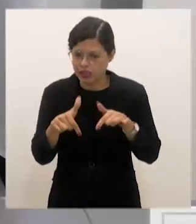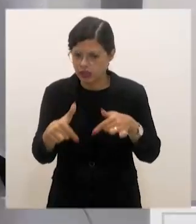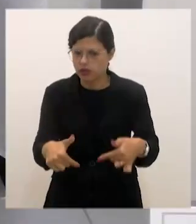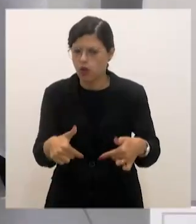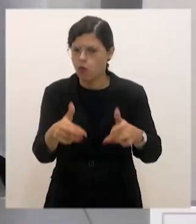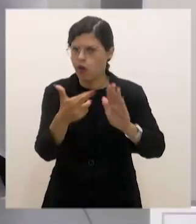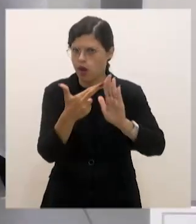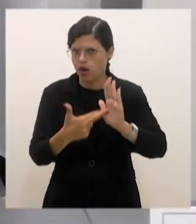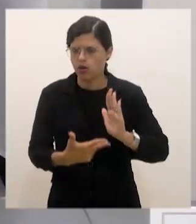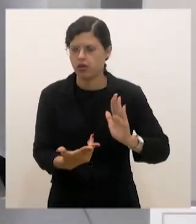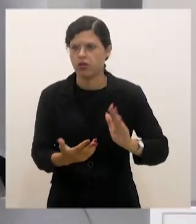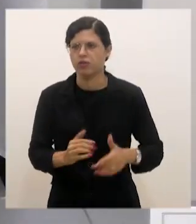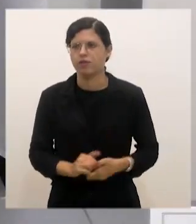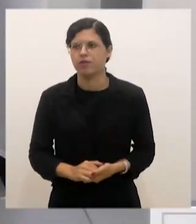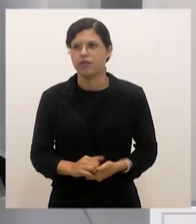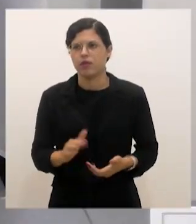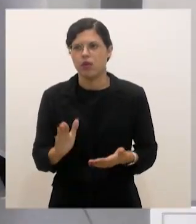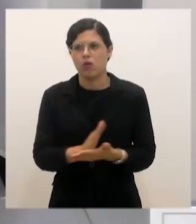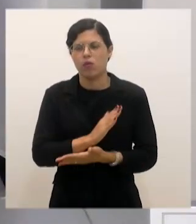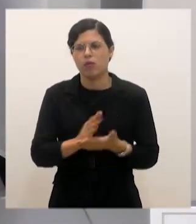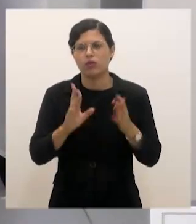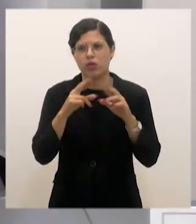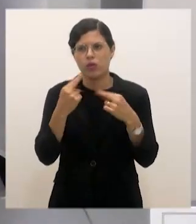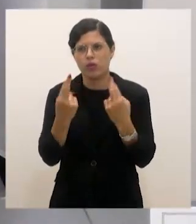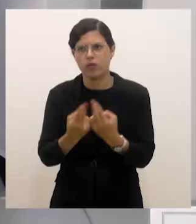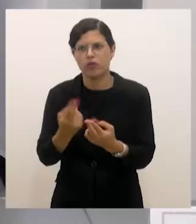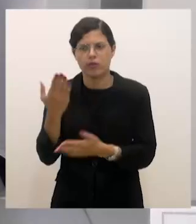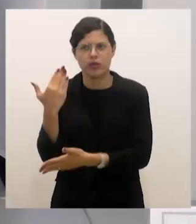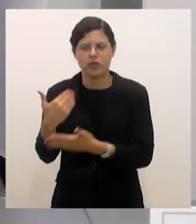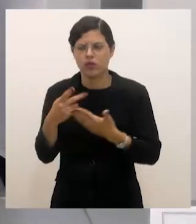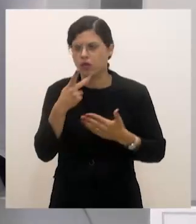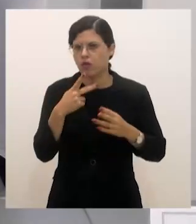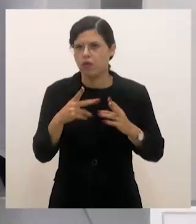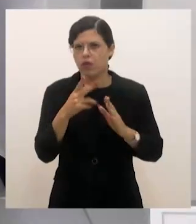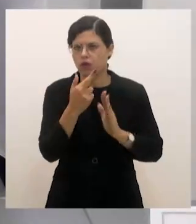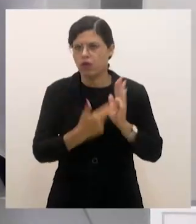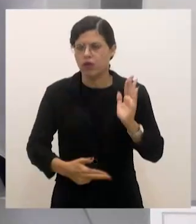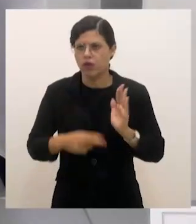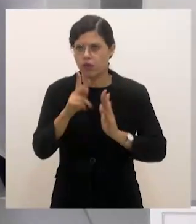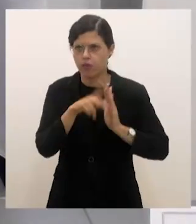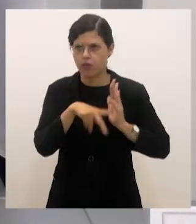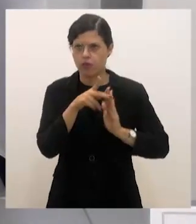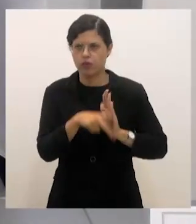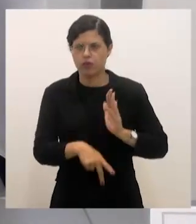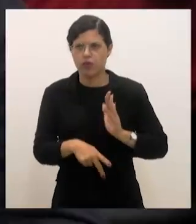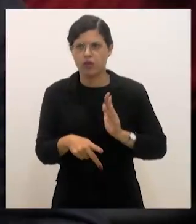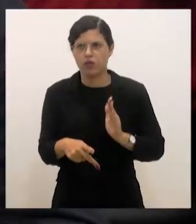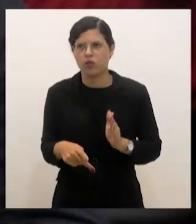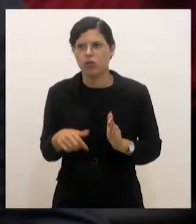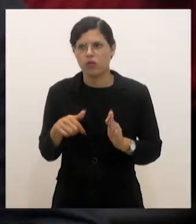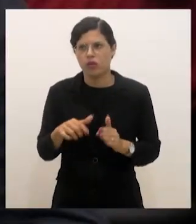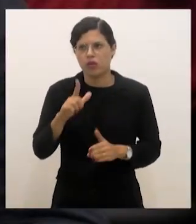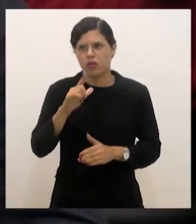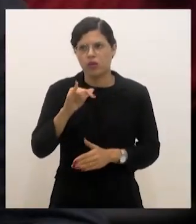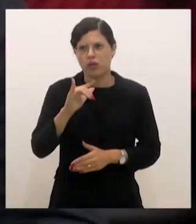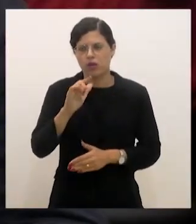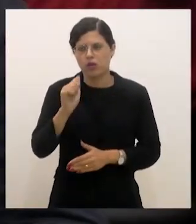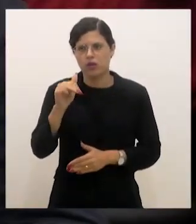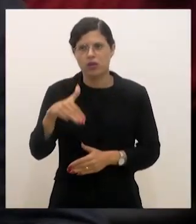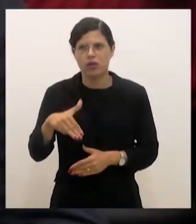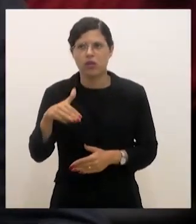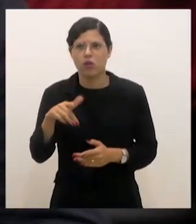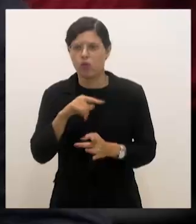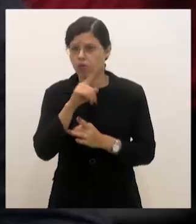há umas reuniões atrás, eu relatei um projeto no mesmo sentido da deputada Lilian Bering. A intenção é boa,